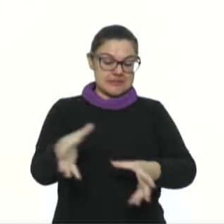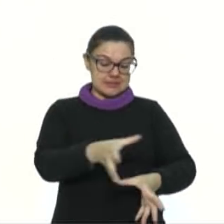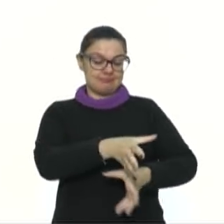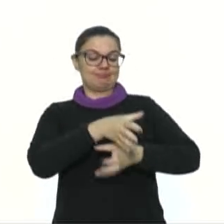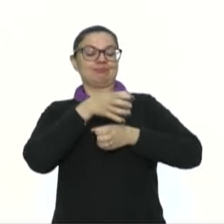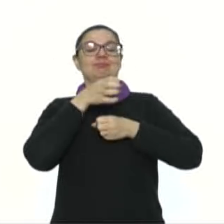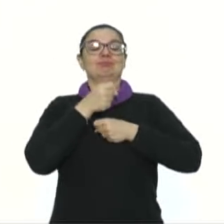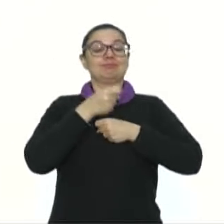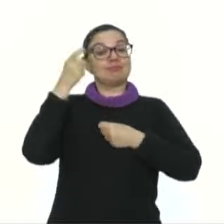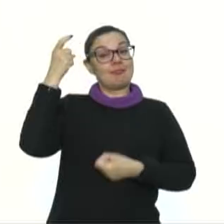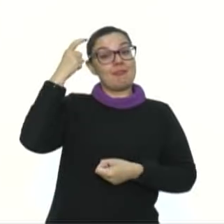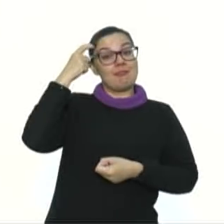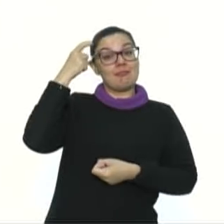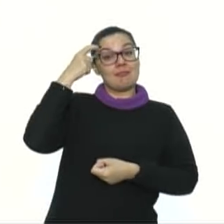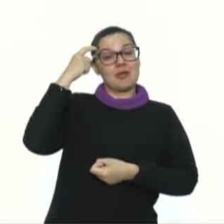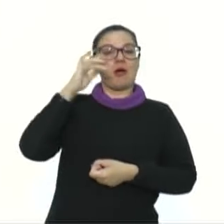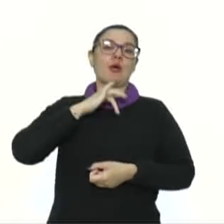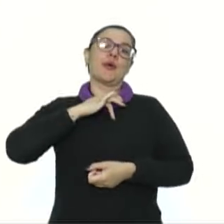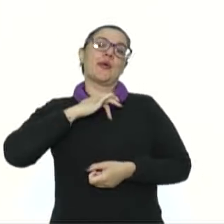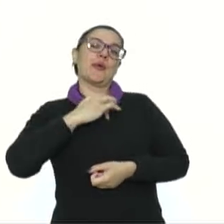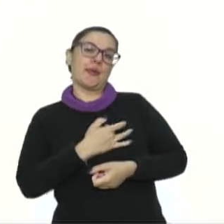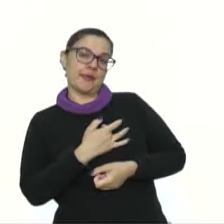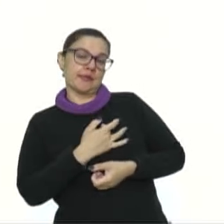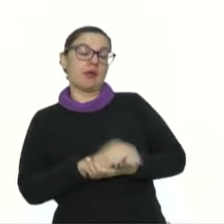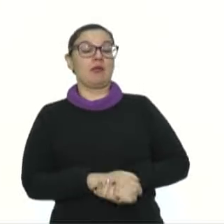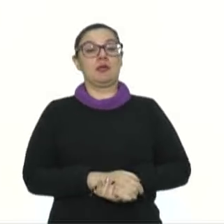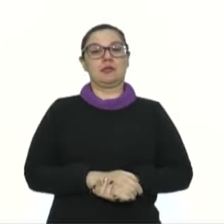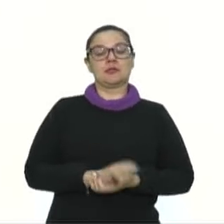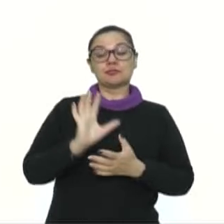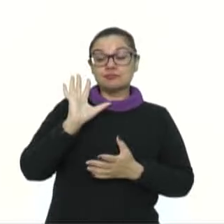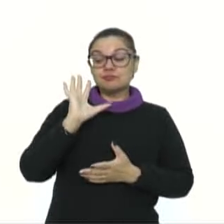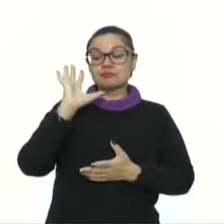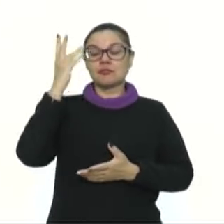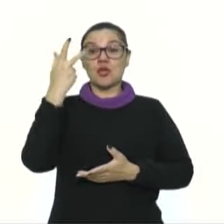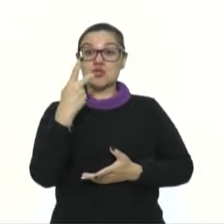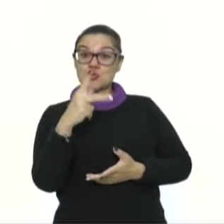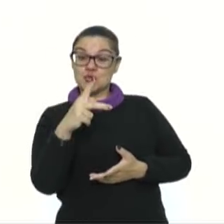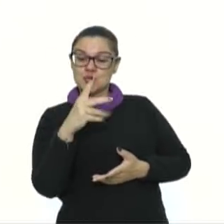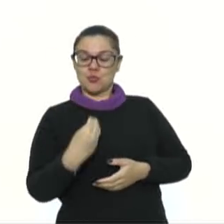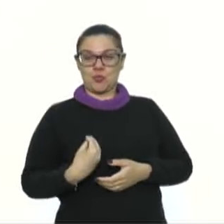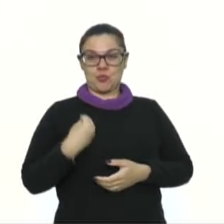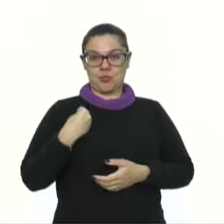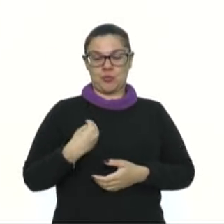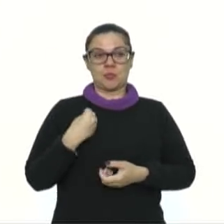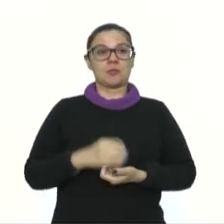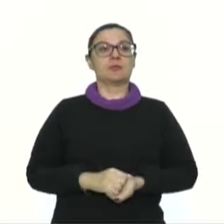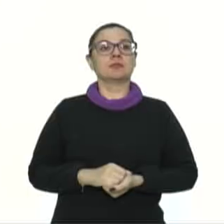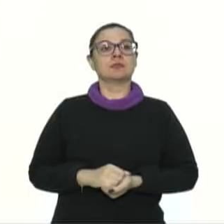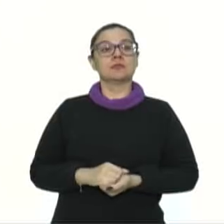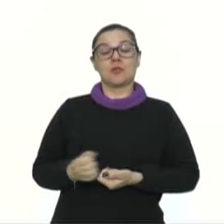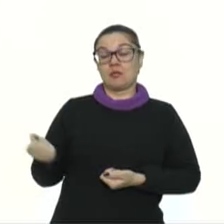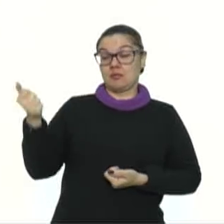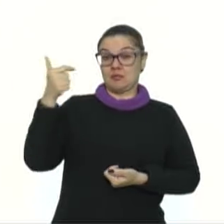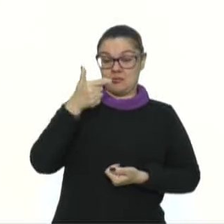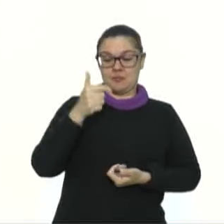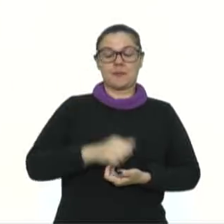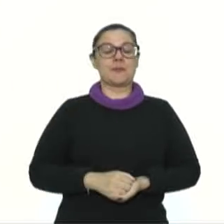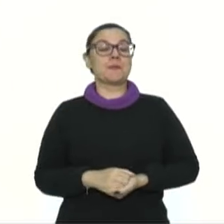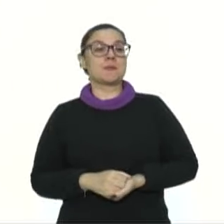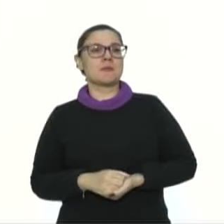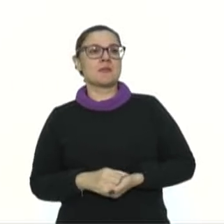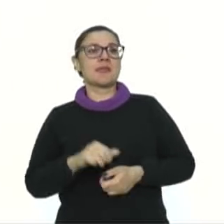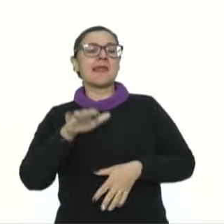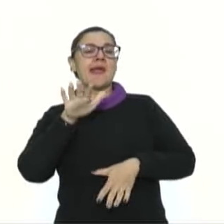adotando uma mentalidade de vítima diante das circunstâncias da sua vida. Parágrafo 2.